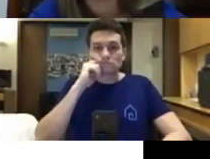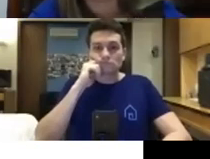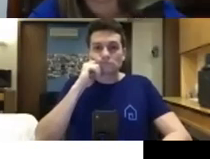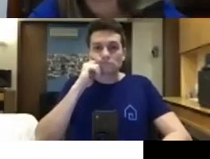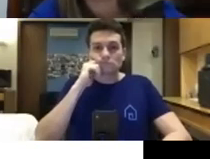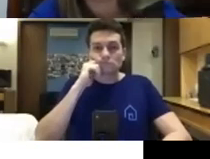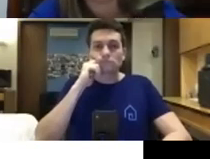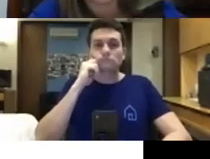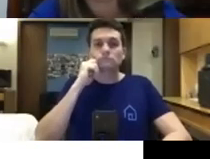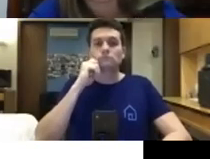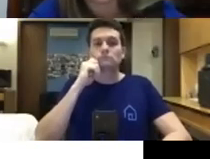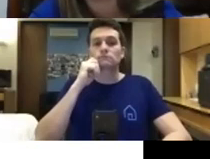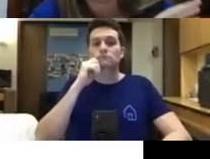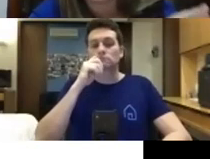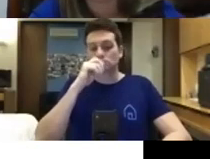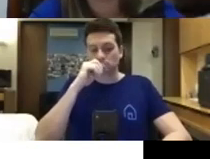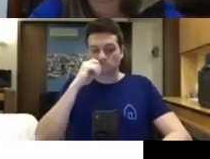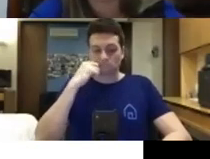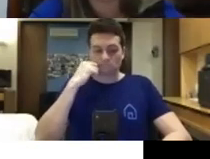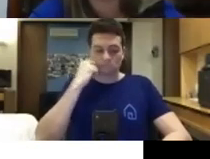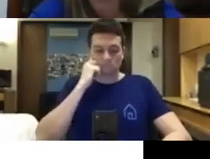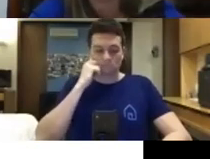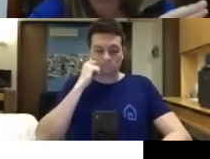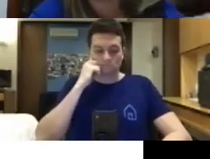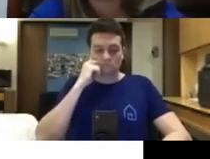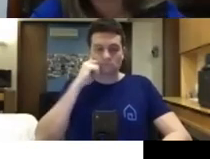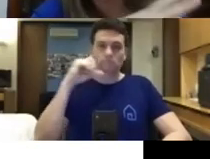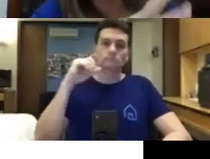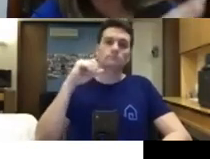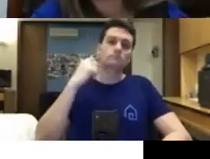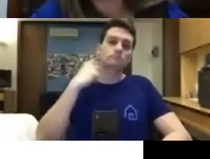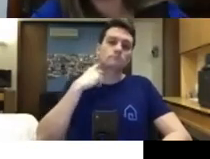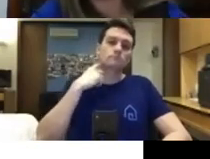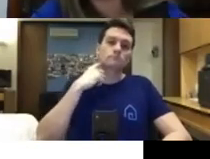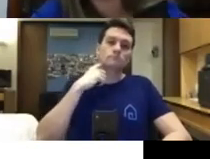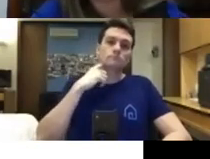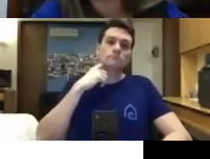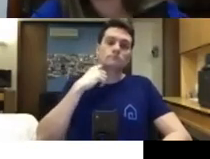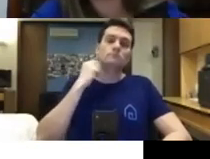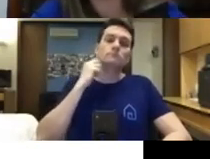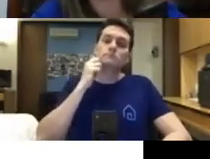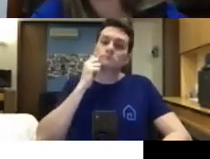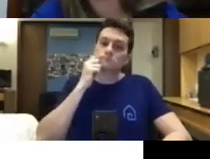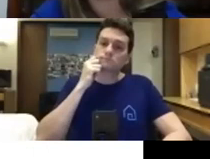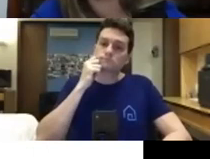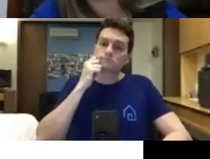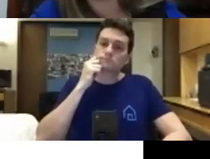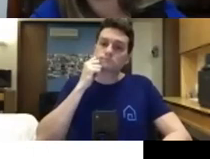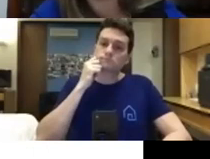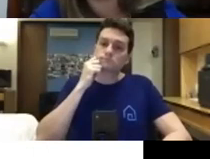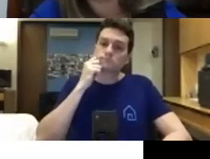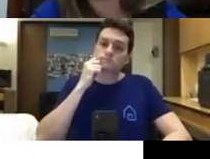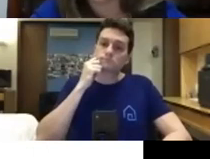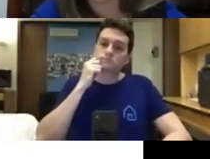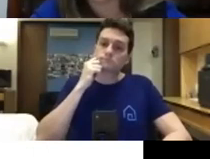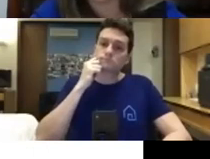falando antes, ela vai me dar já tabelas prontas, me dizendo o comprimento e tamanhos mínimos de seções para que eu